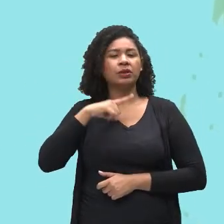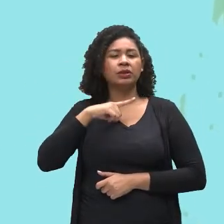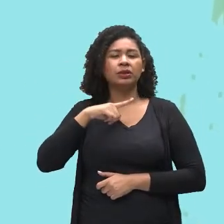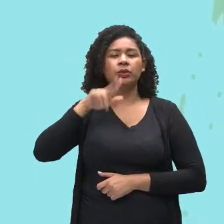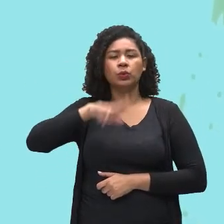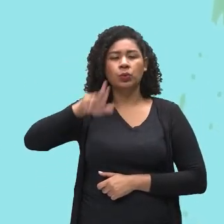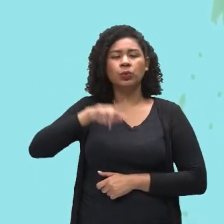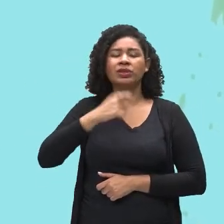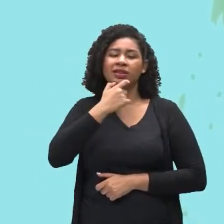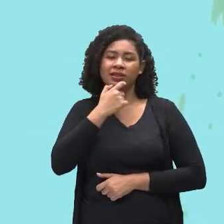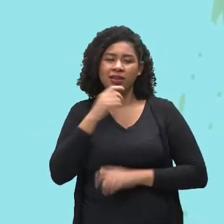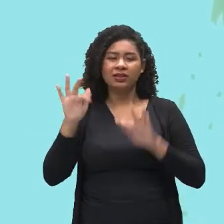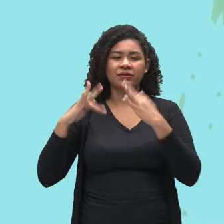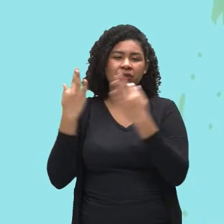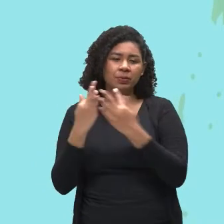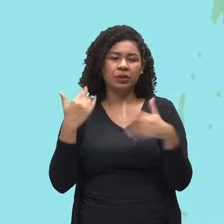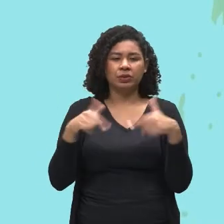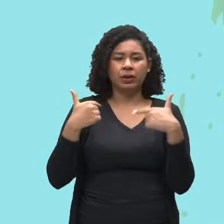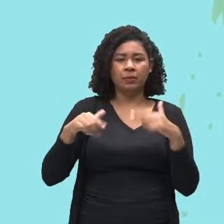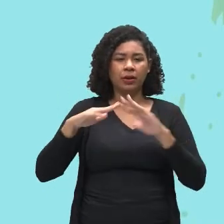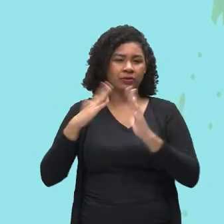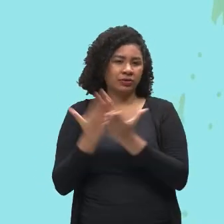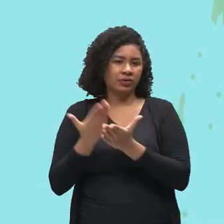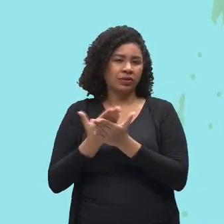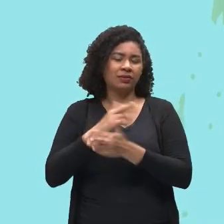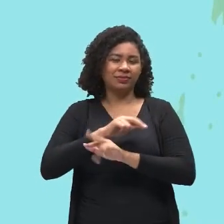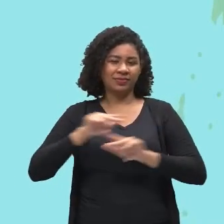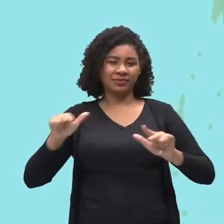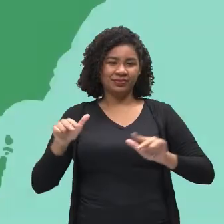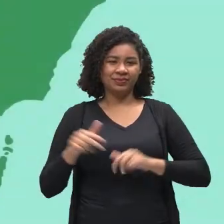nas escolas, etc.